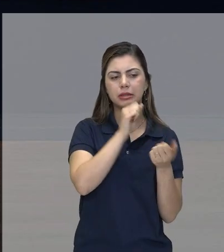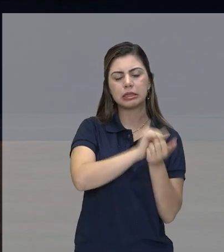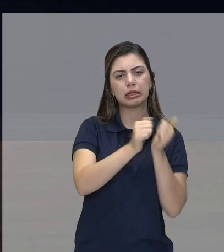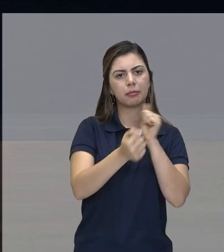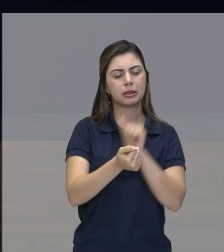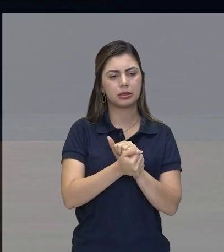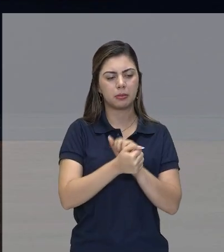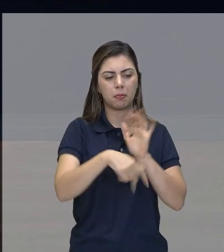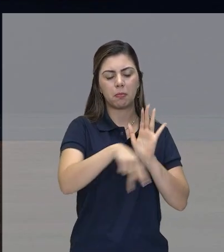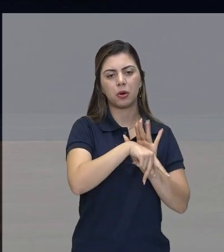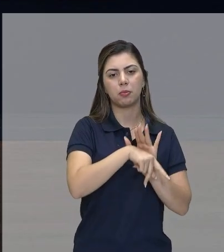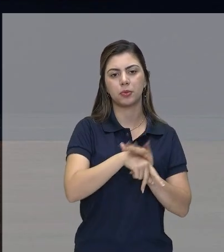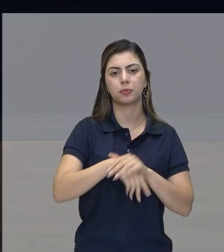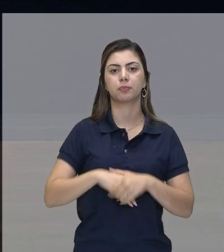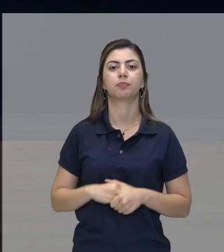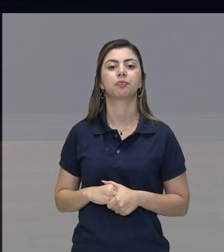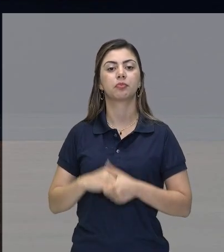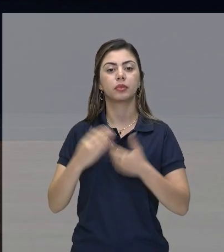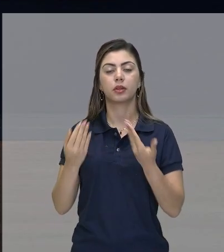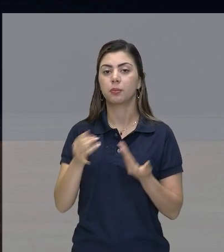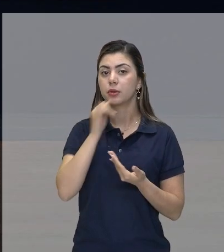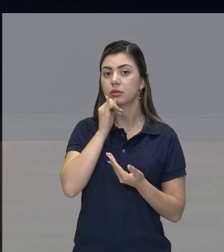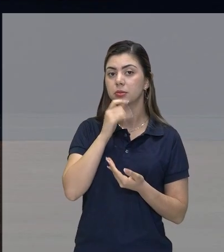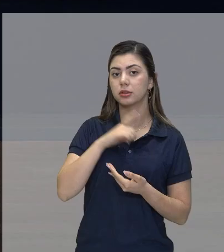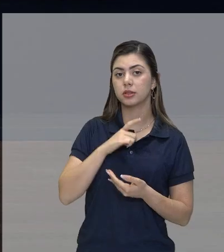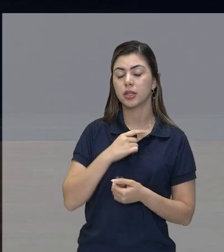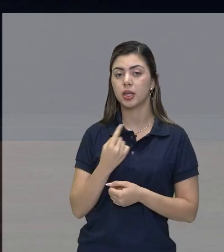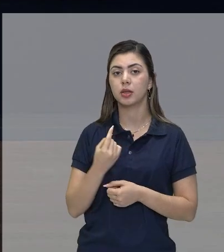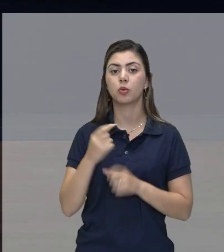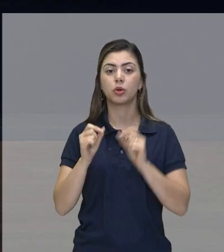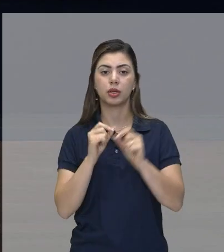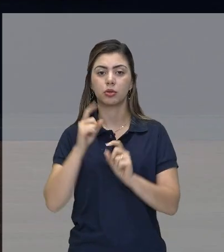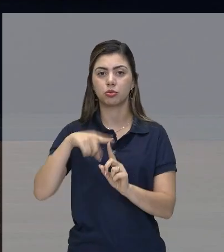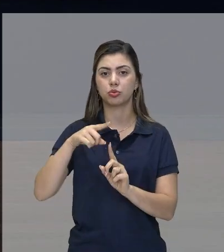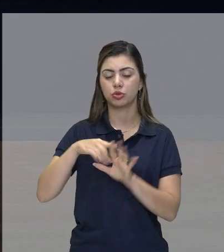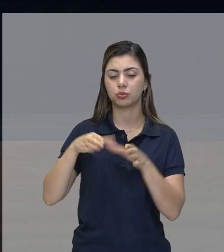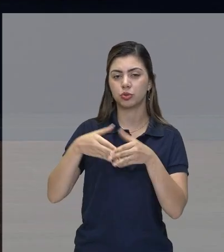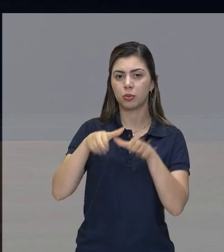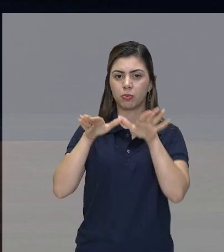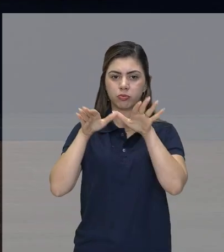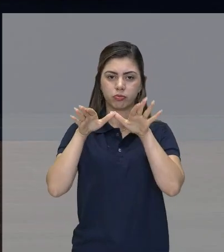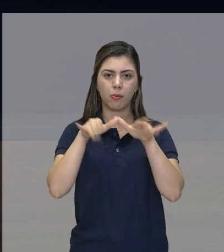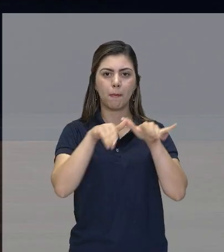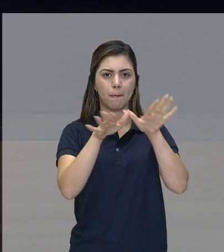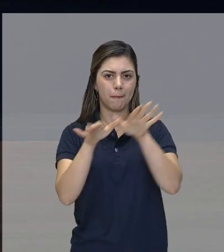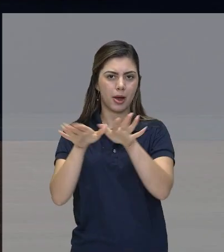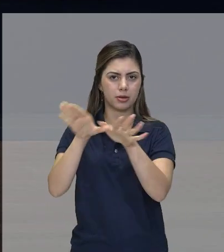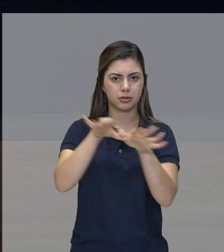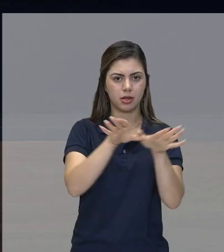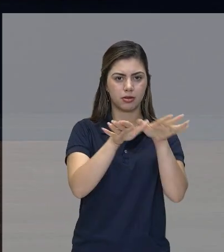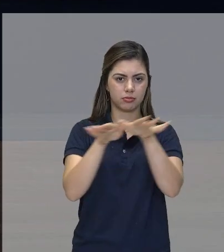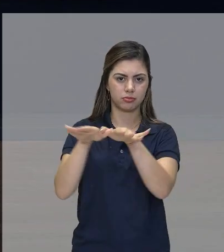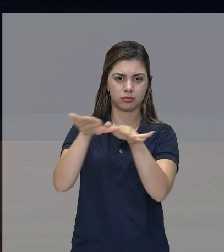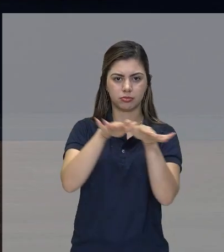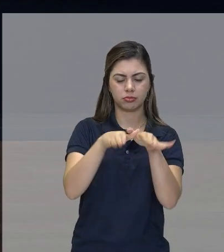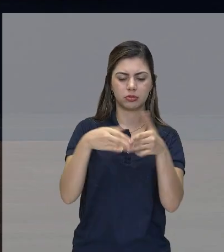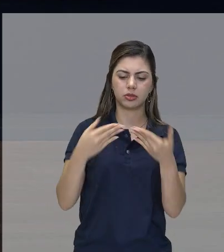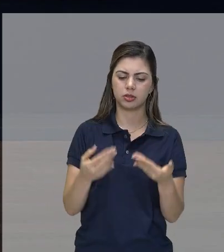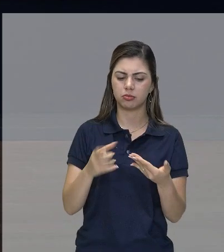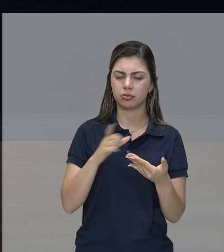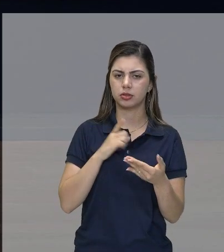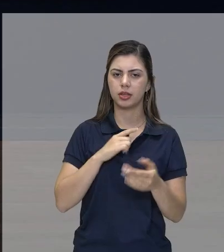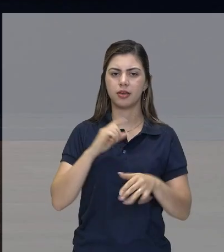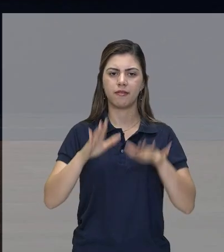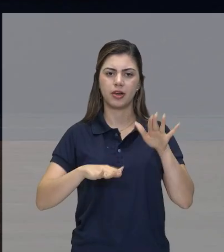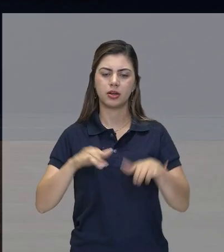Os tentilhões, por exemplo, são pássaros. Né? Então ele observou que os bicos dos tentilhões variavam de acordo com o tipo